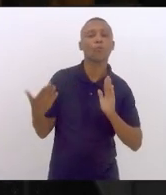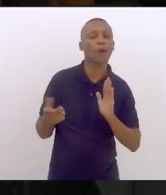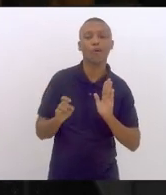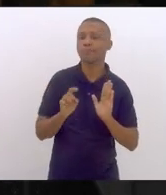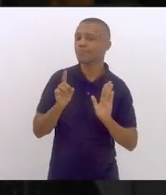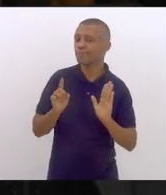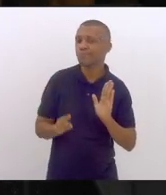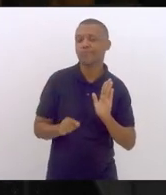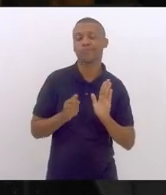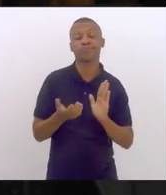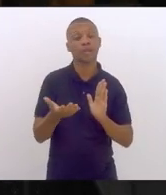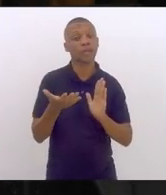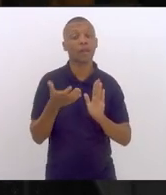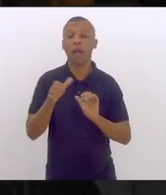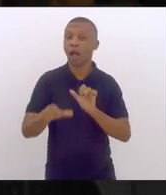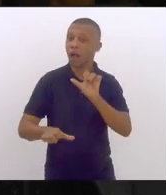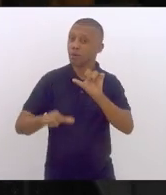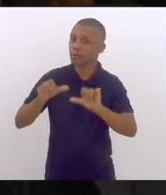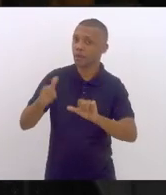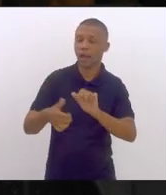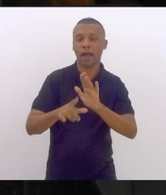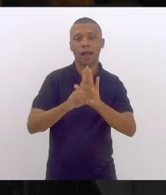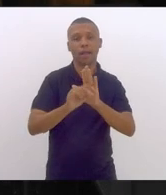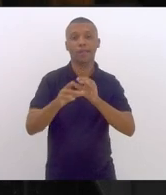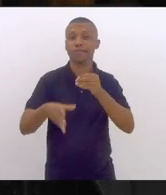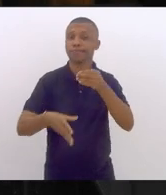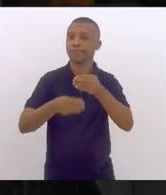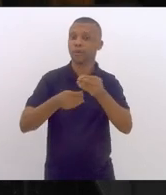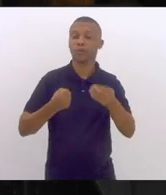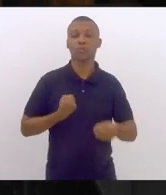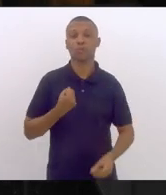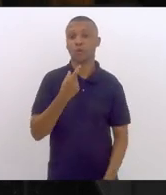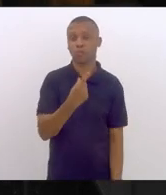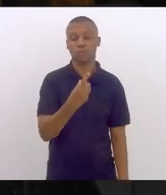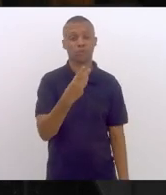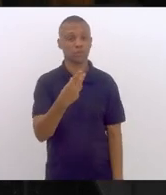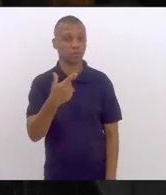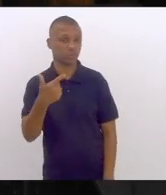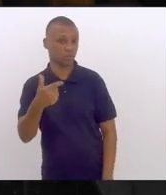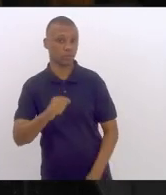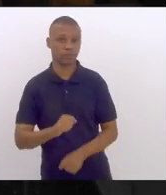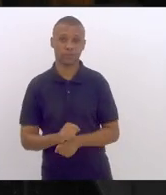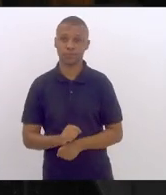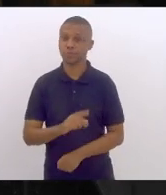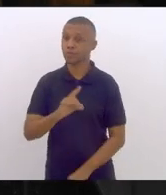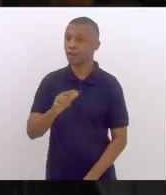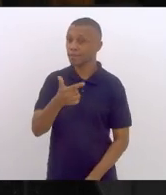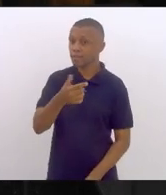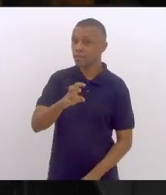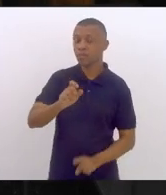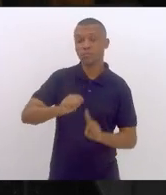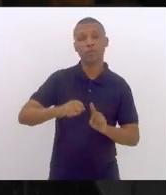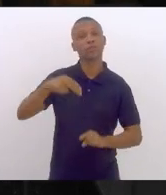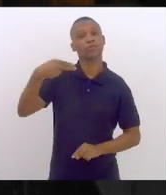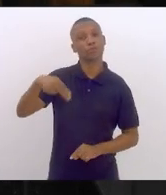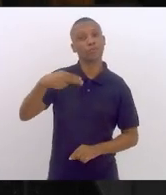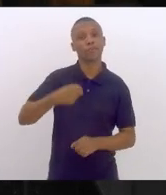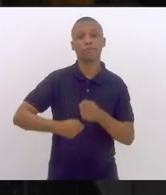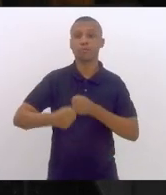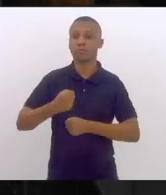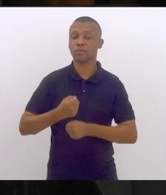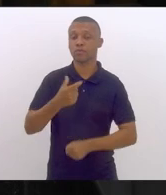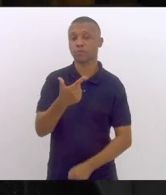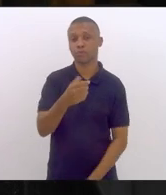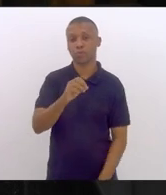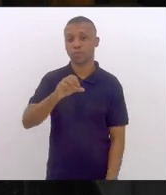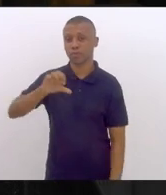alterar a lei complementar 132 de 25 de novembro de 2009